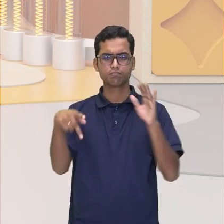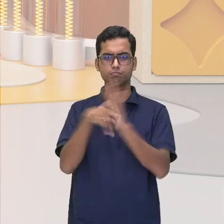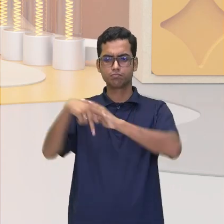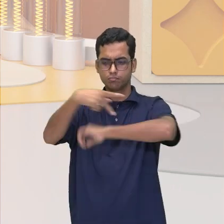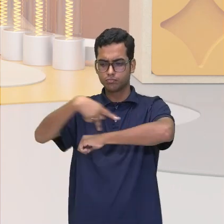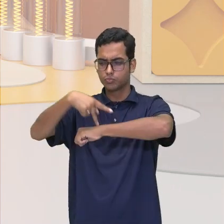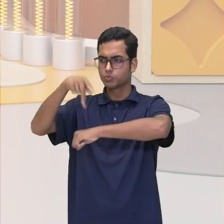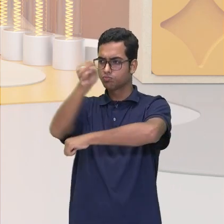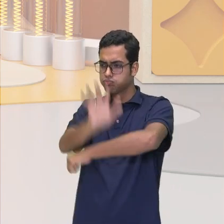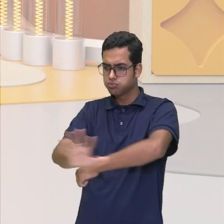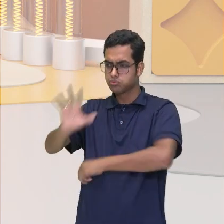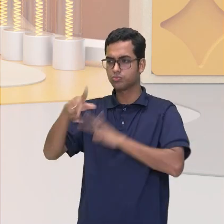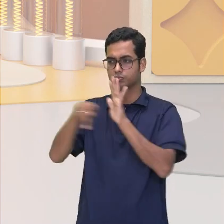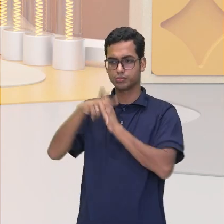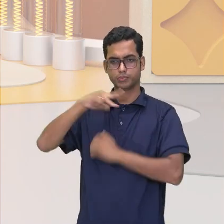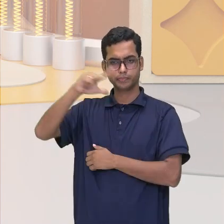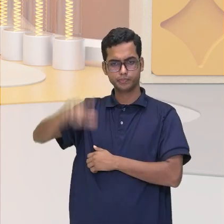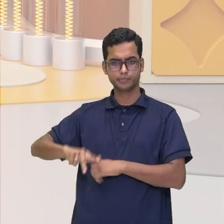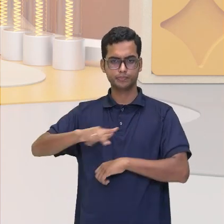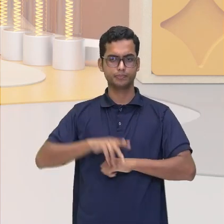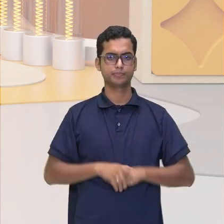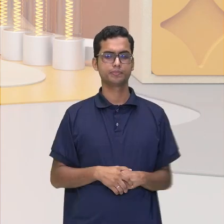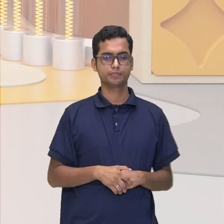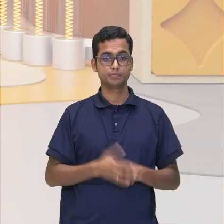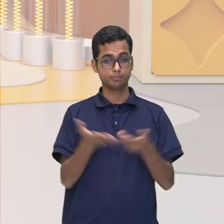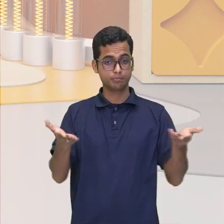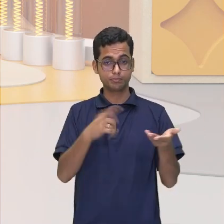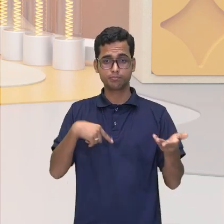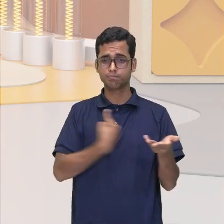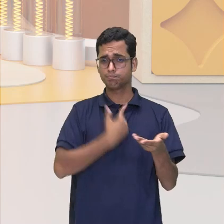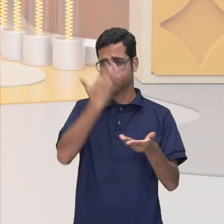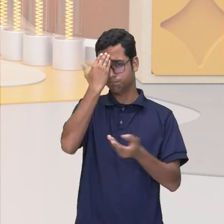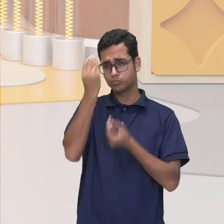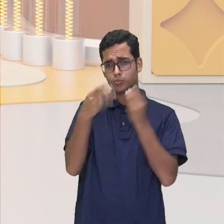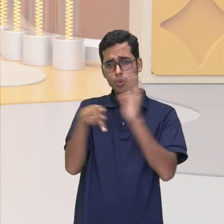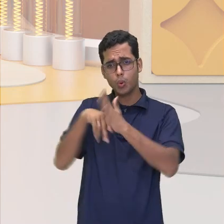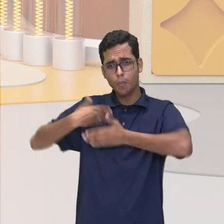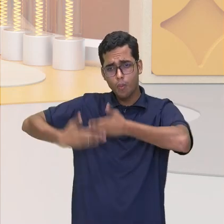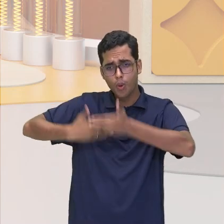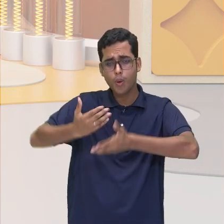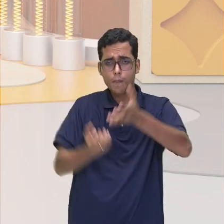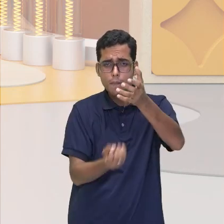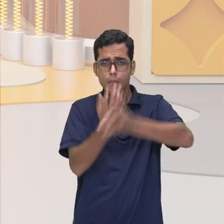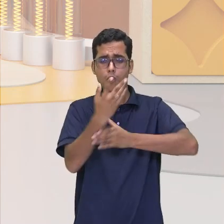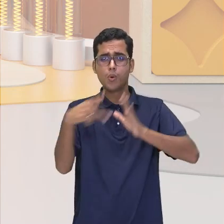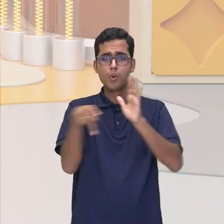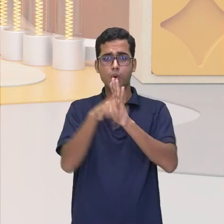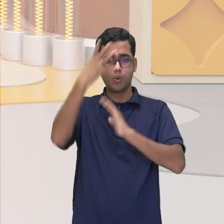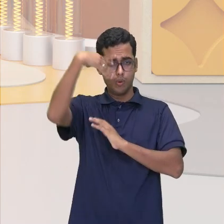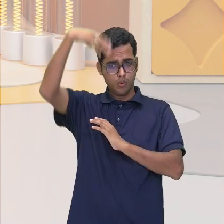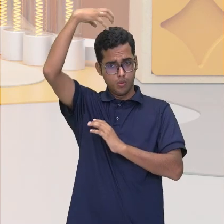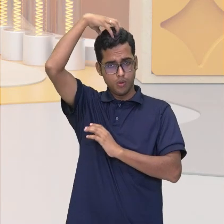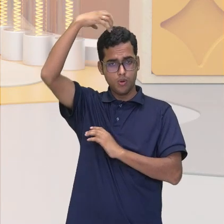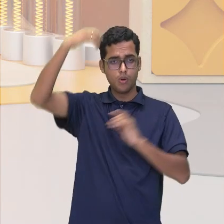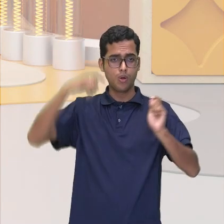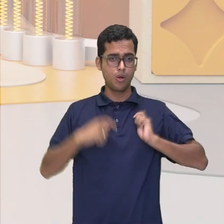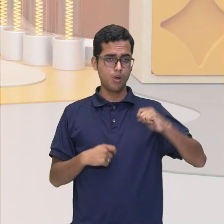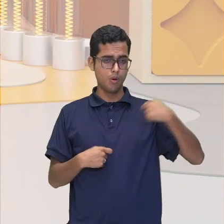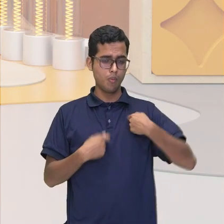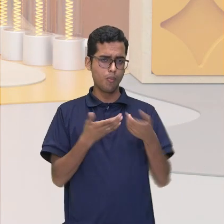nacional em Portugal. Agora vamos entender o processo de formação da monarquia nacional